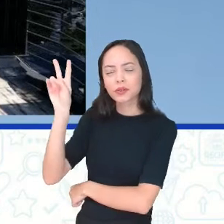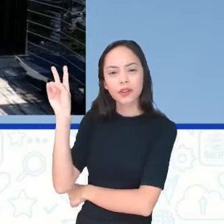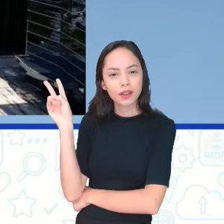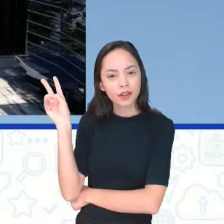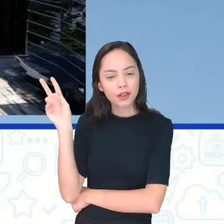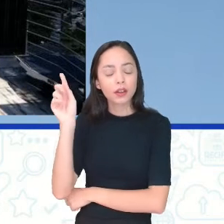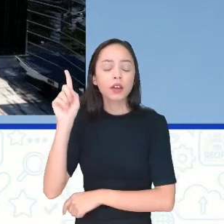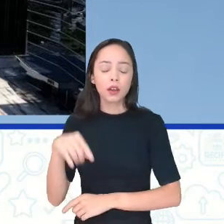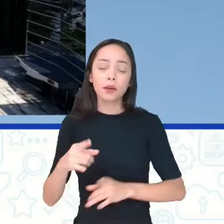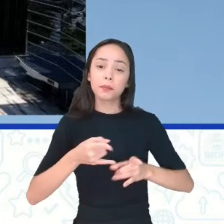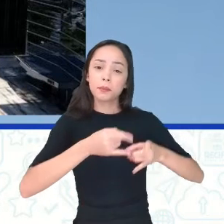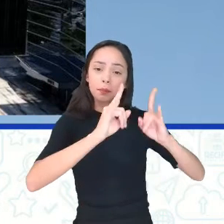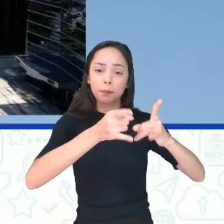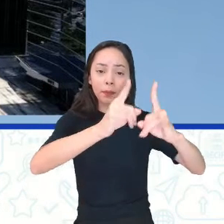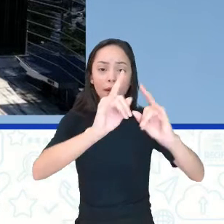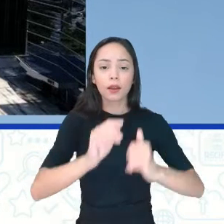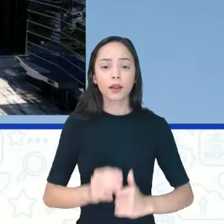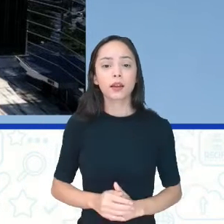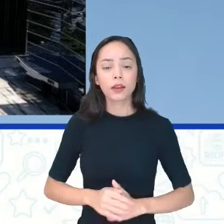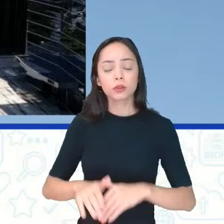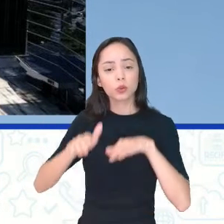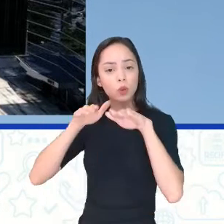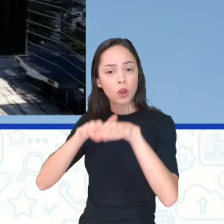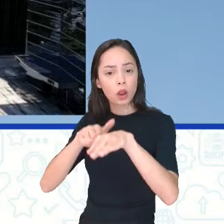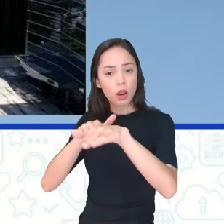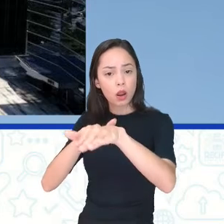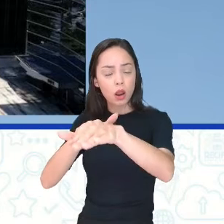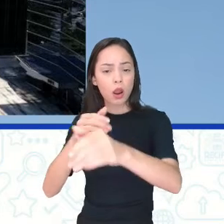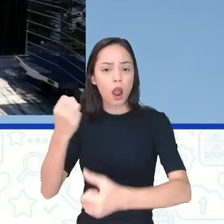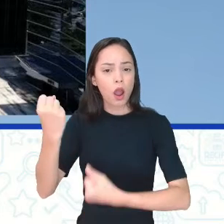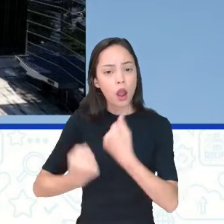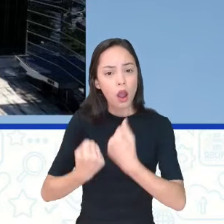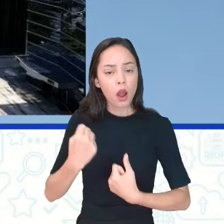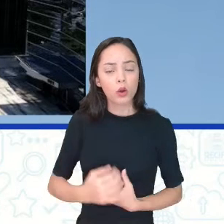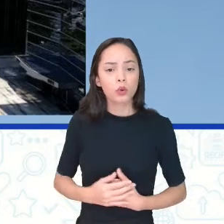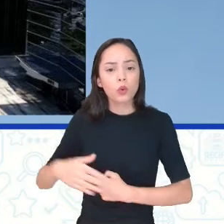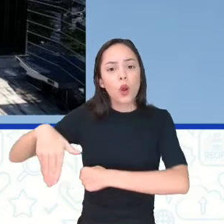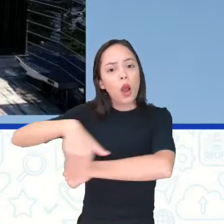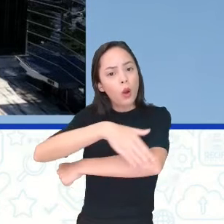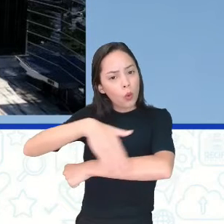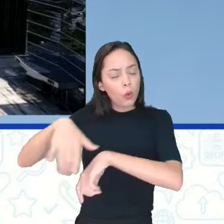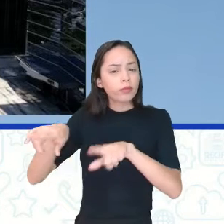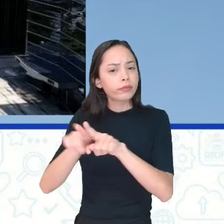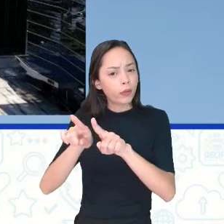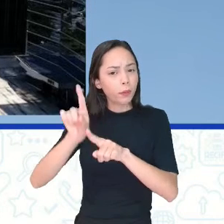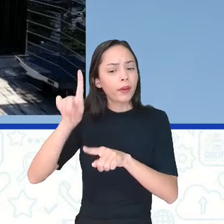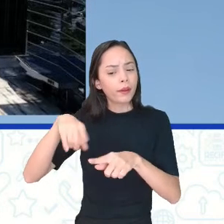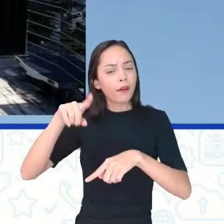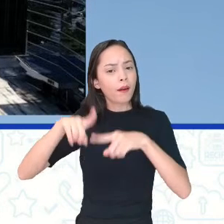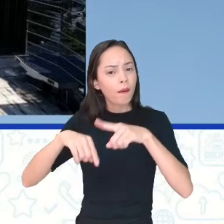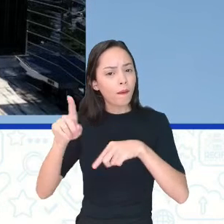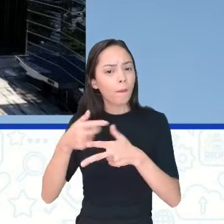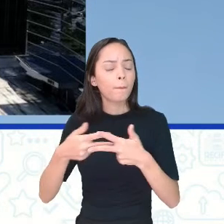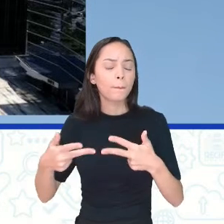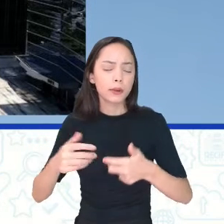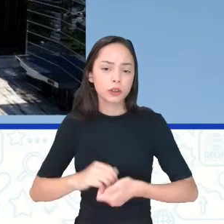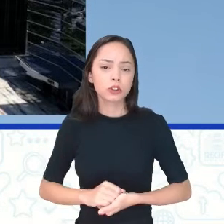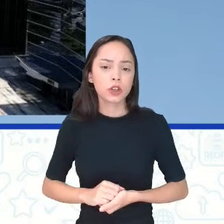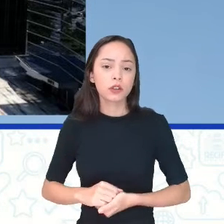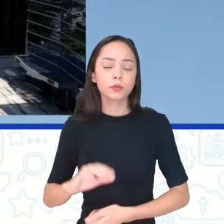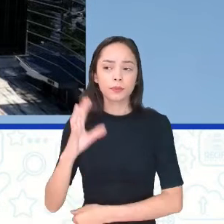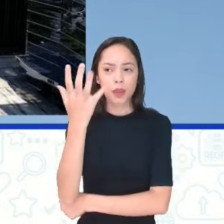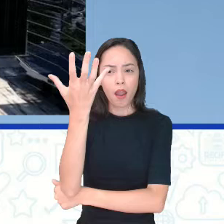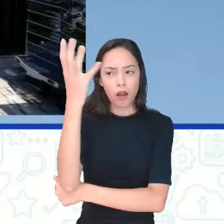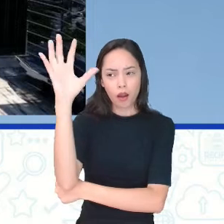são objetos, os carros são objetos, as ruas são objetos, tá? Essas árvores